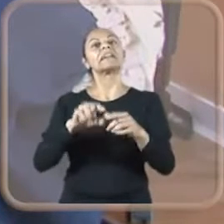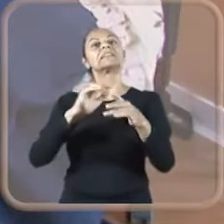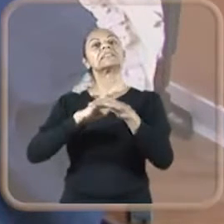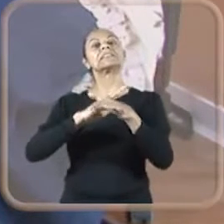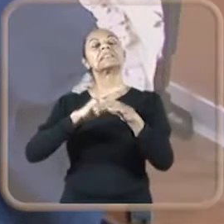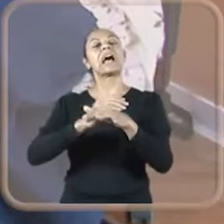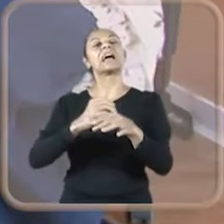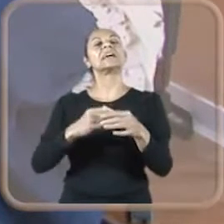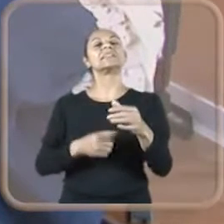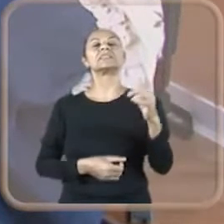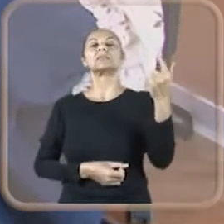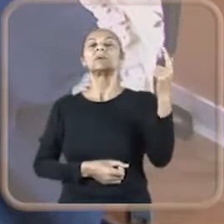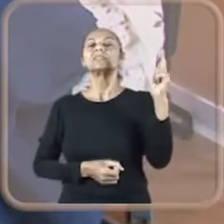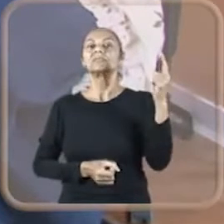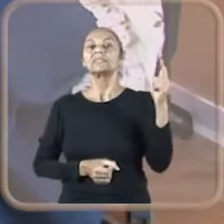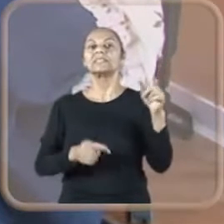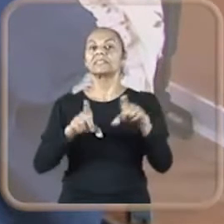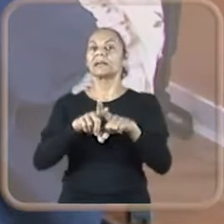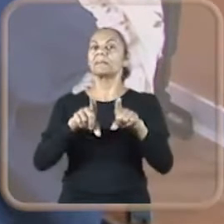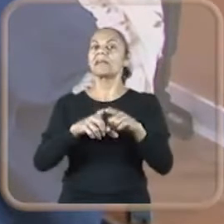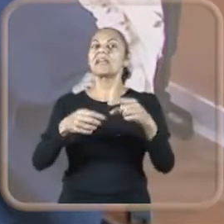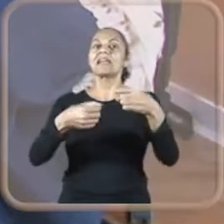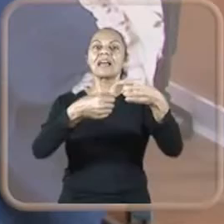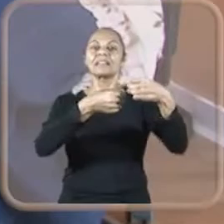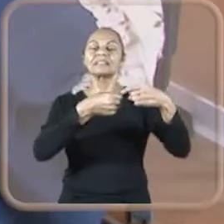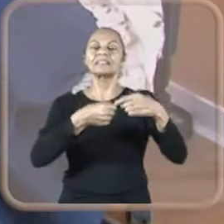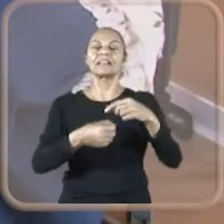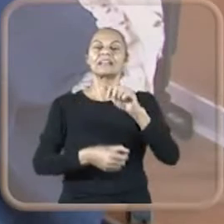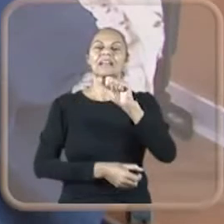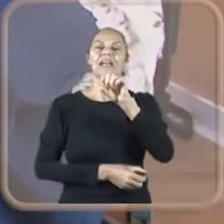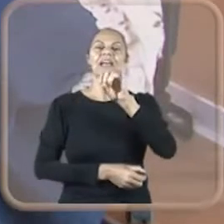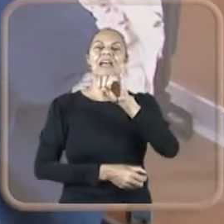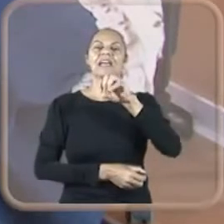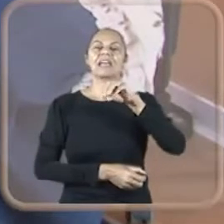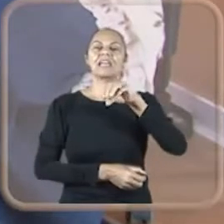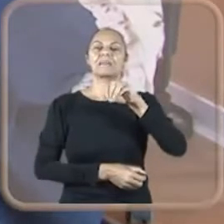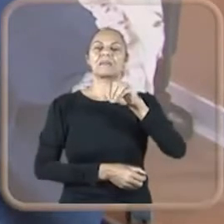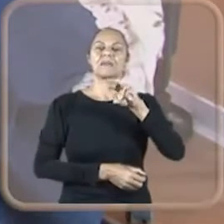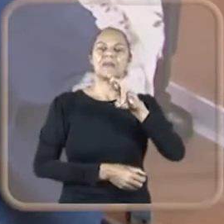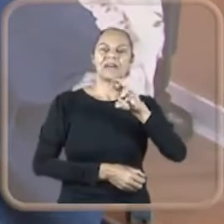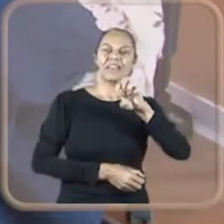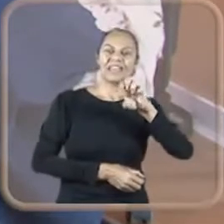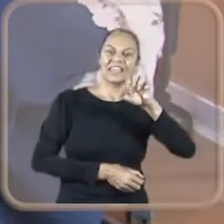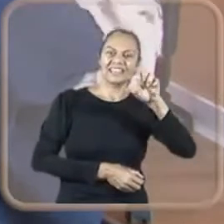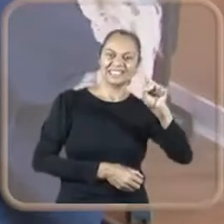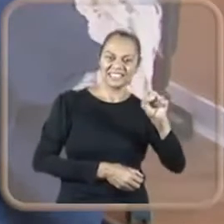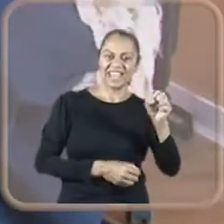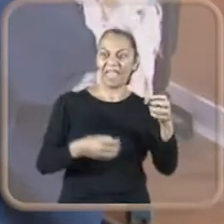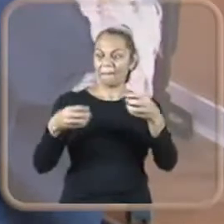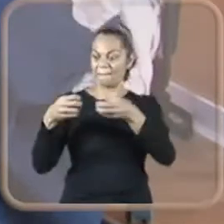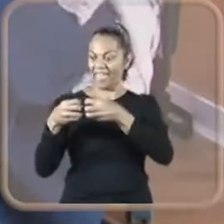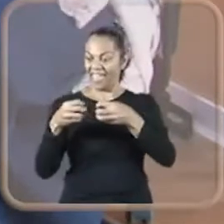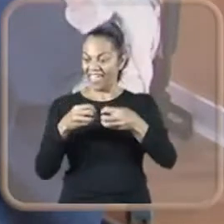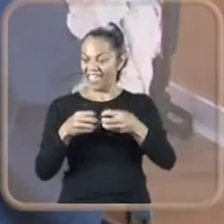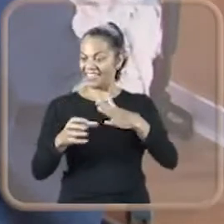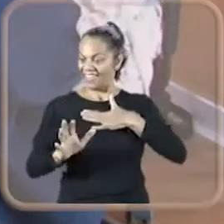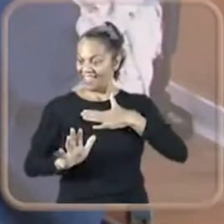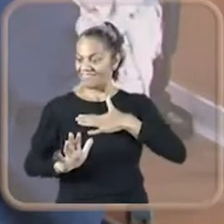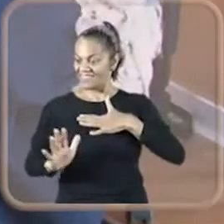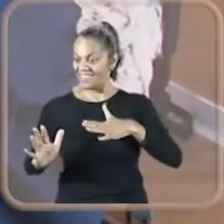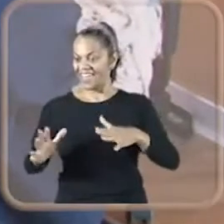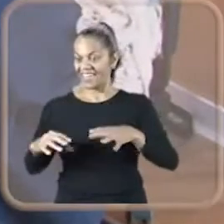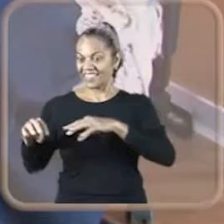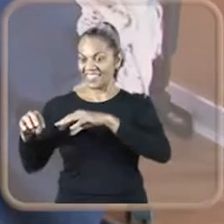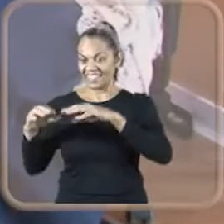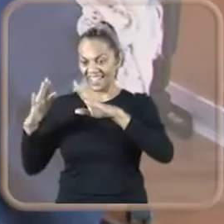Guaçuí, na minha terra. Está chegando também, está chegando em Aimorés também. Ah, é? Está atravessando ali a divisa. Aí perto da